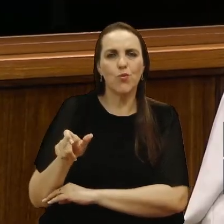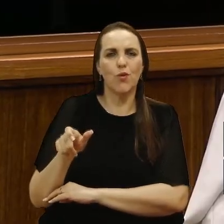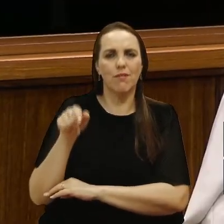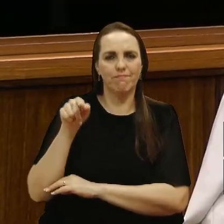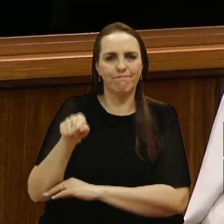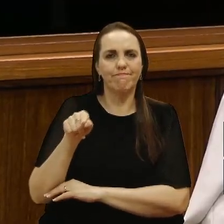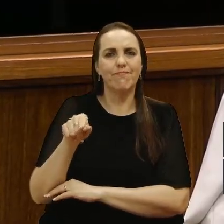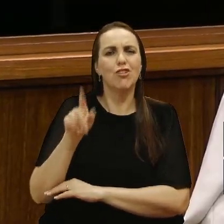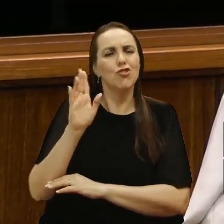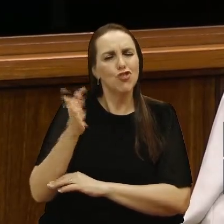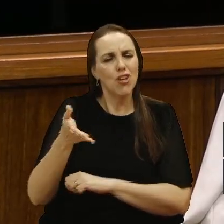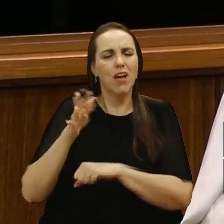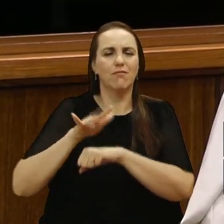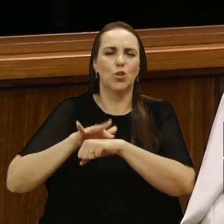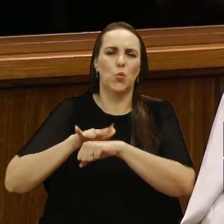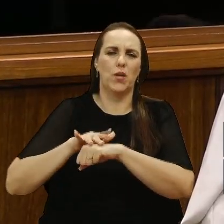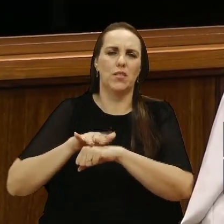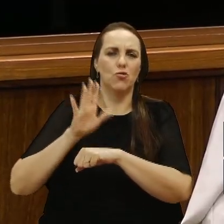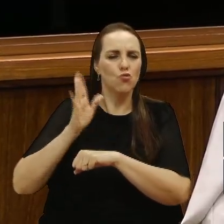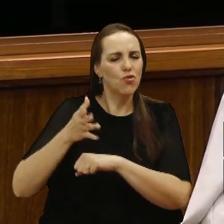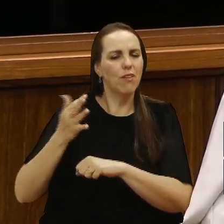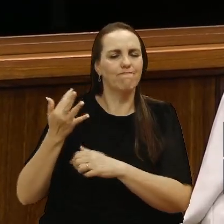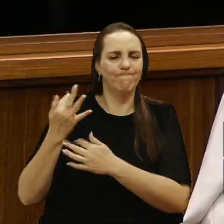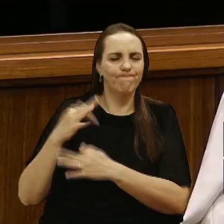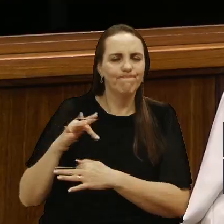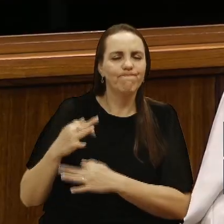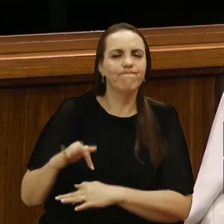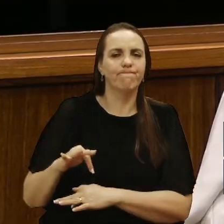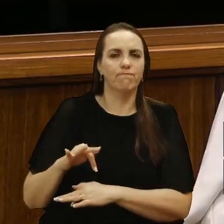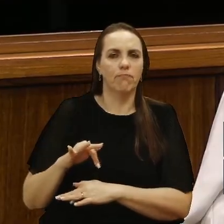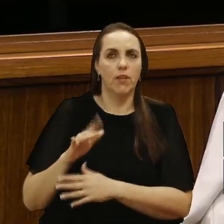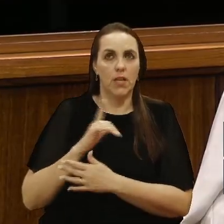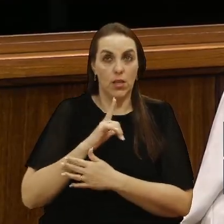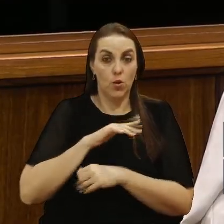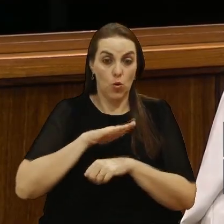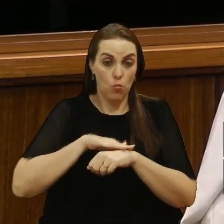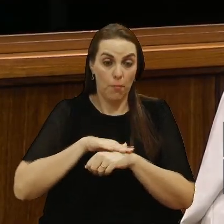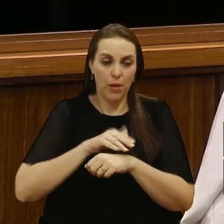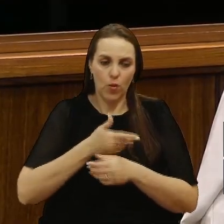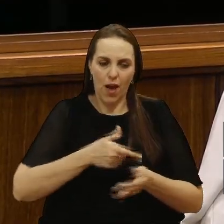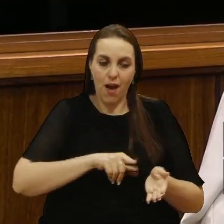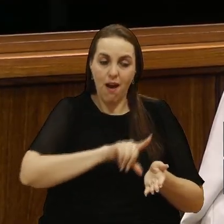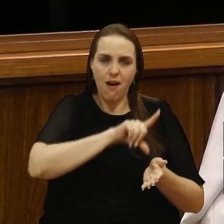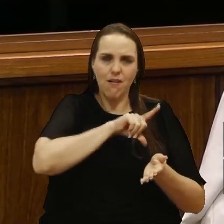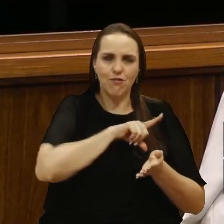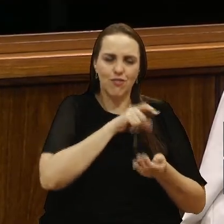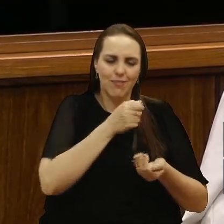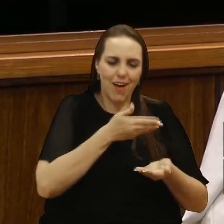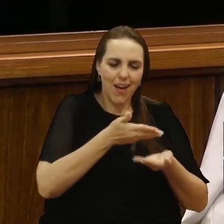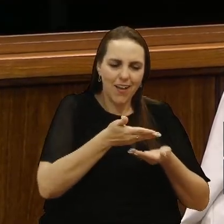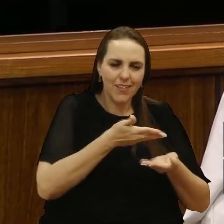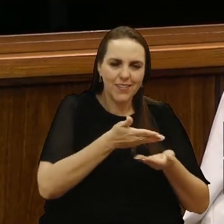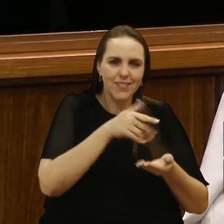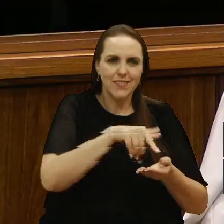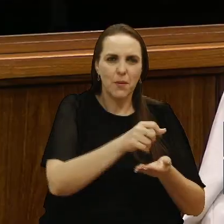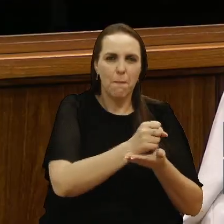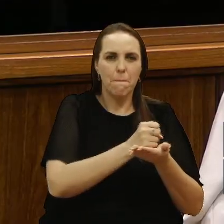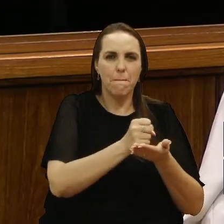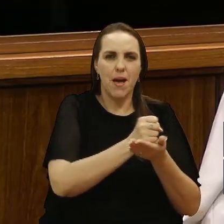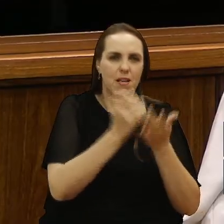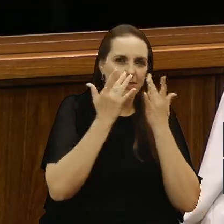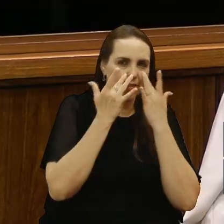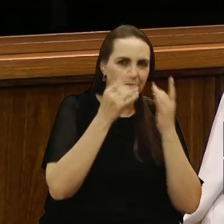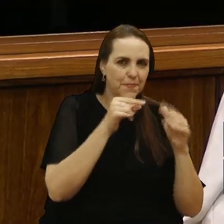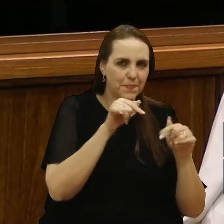indivíduo já está fragilizado. Quando a gente faz uma manutenção adequada da atenção